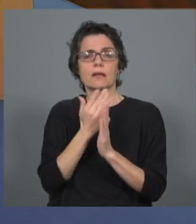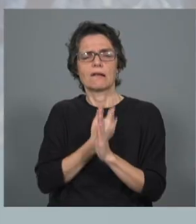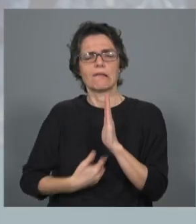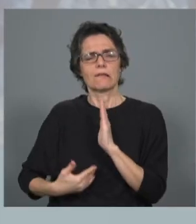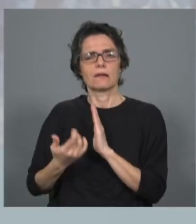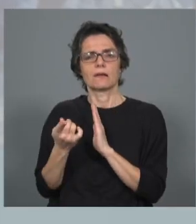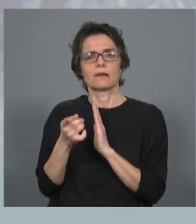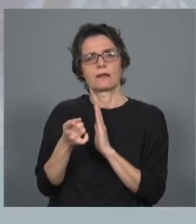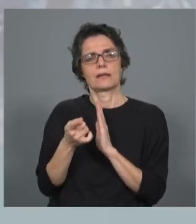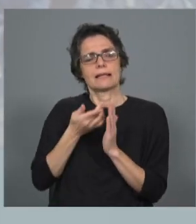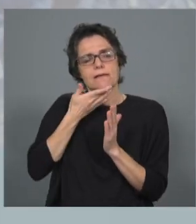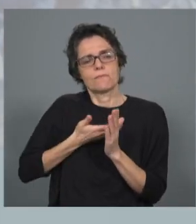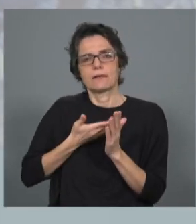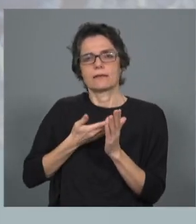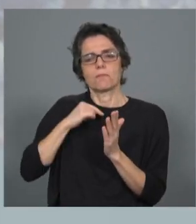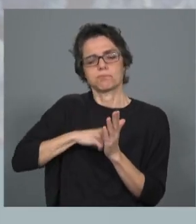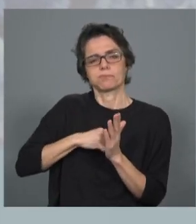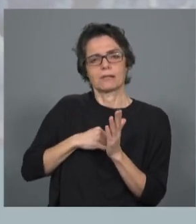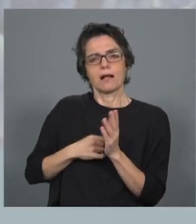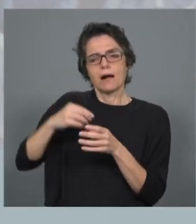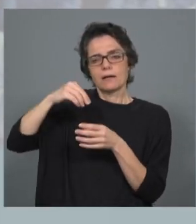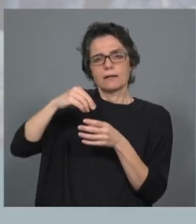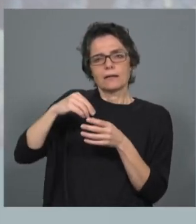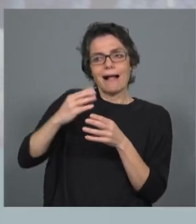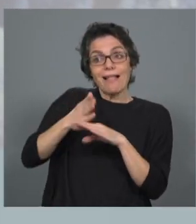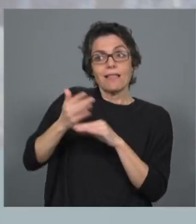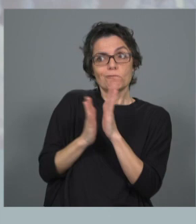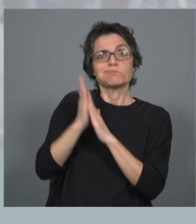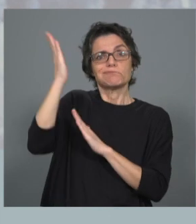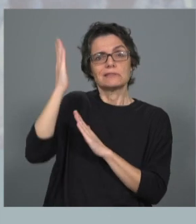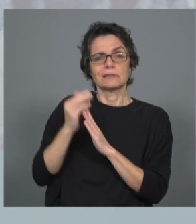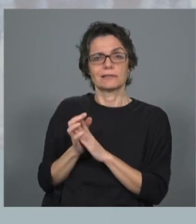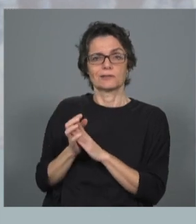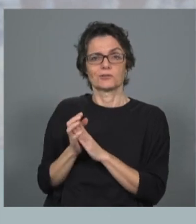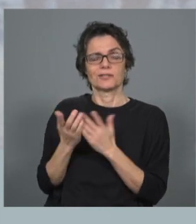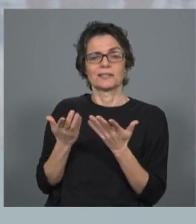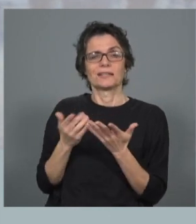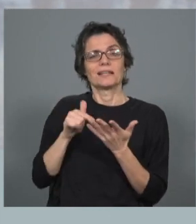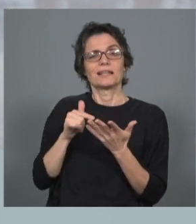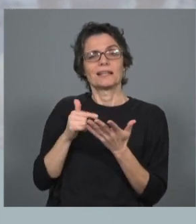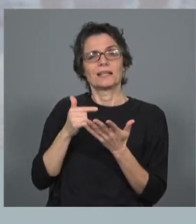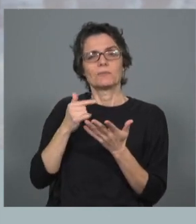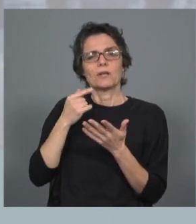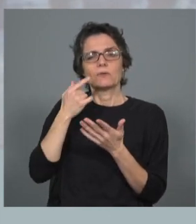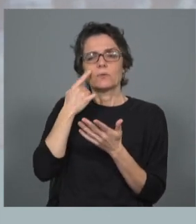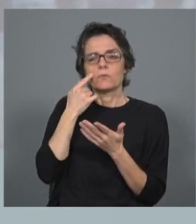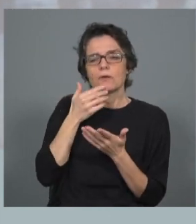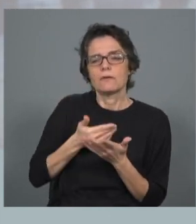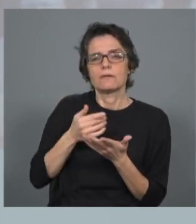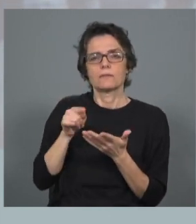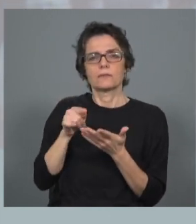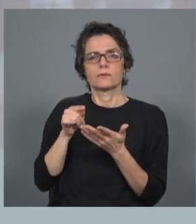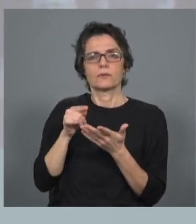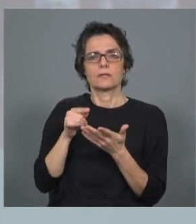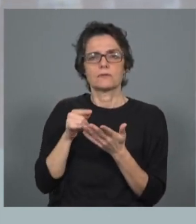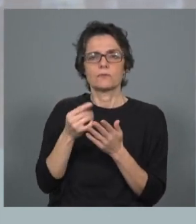Deus, da experiência de existir diante de Deus. E essa sabedoria que se acumula, em certo sentido, é passada a